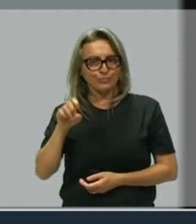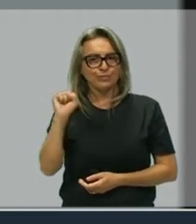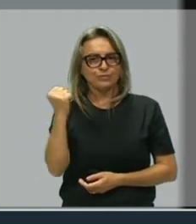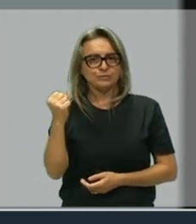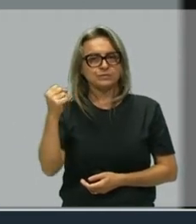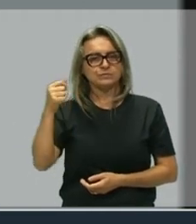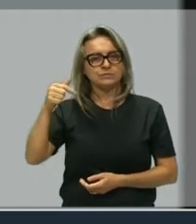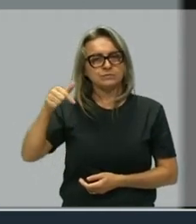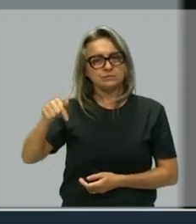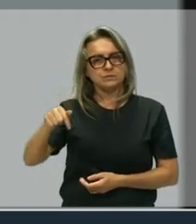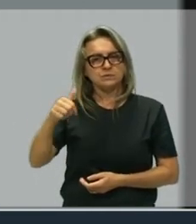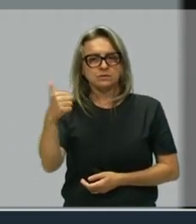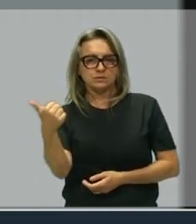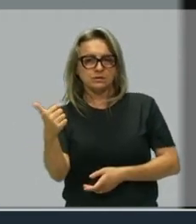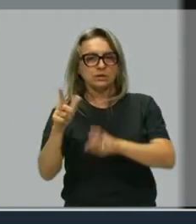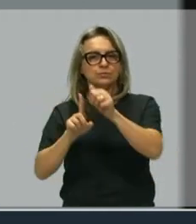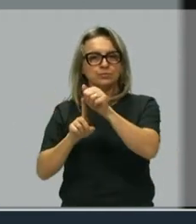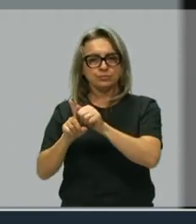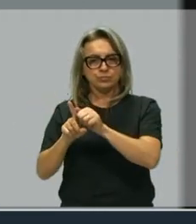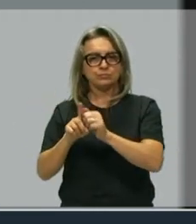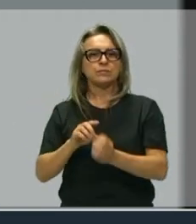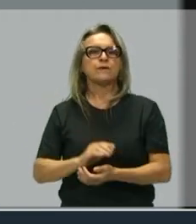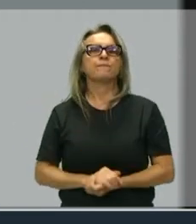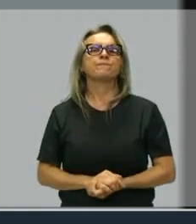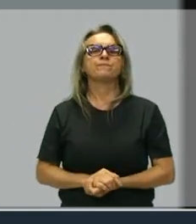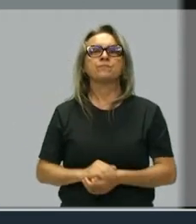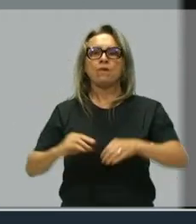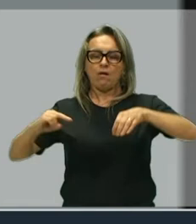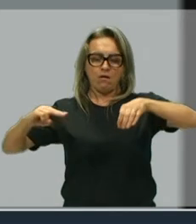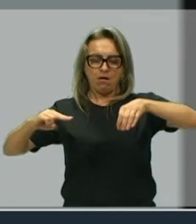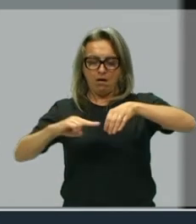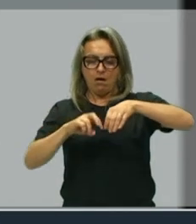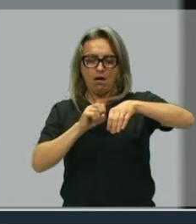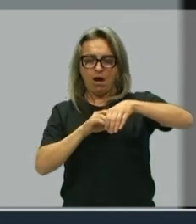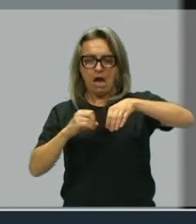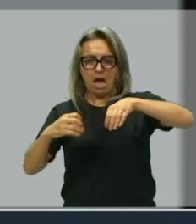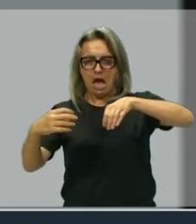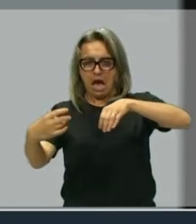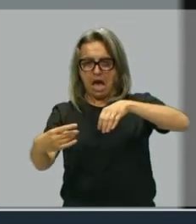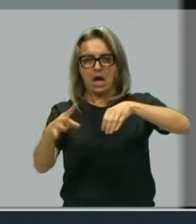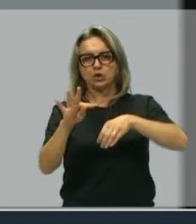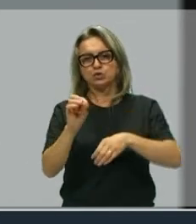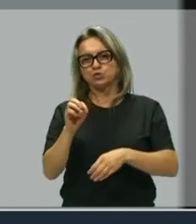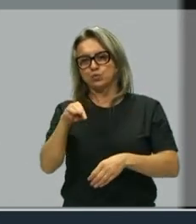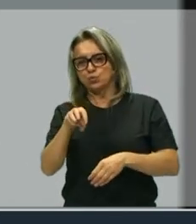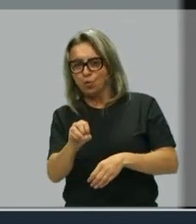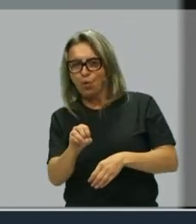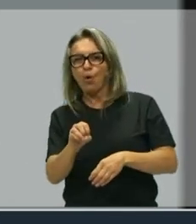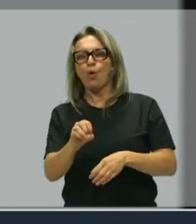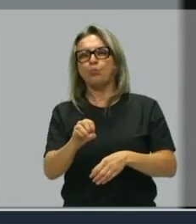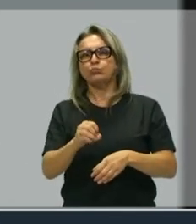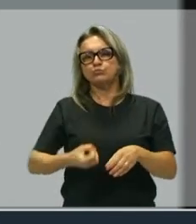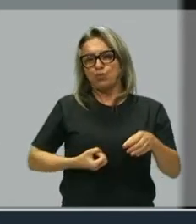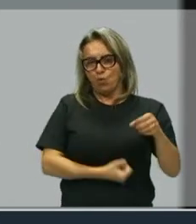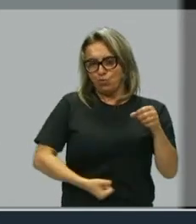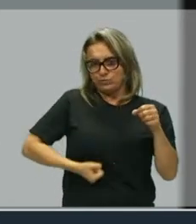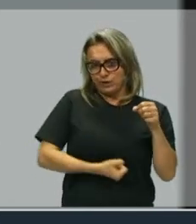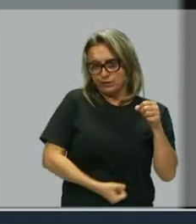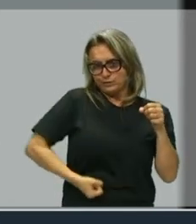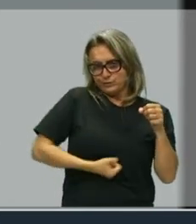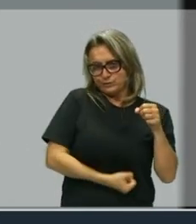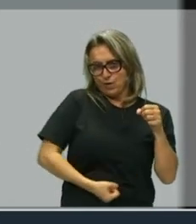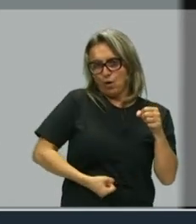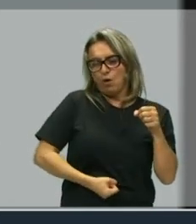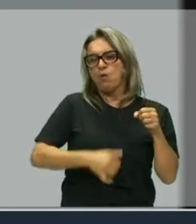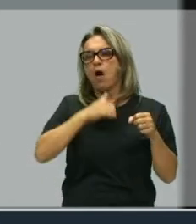8.871 exames mês. Radiografia, tomografia, ultrassonografia. Nós não temos